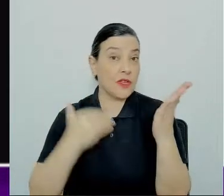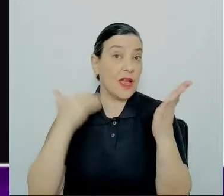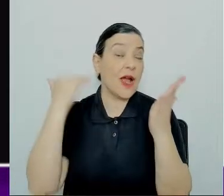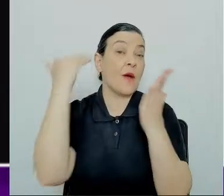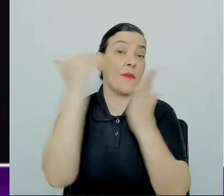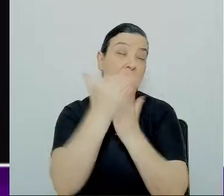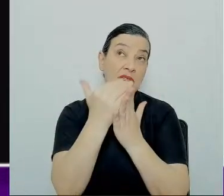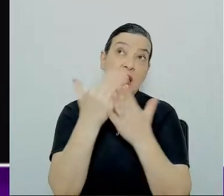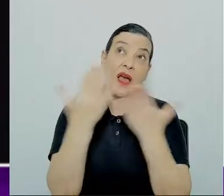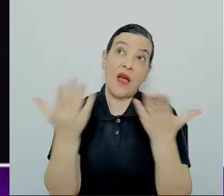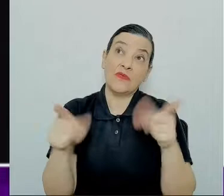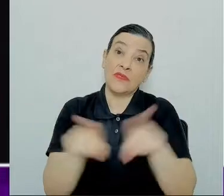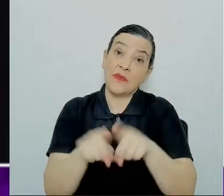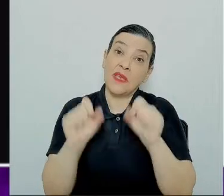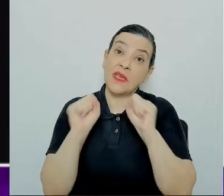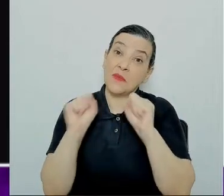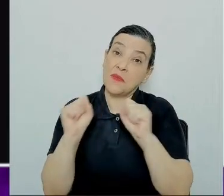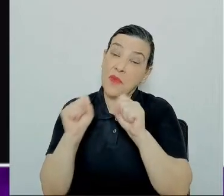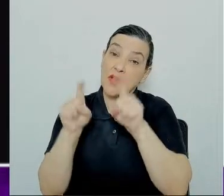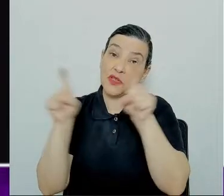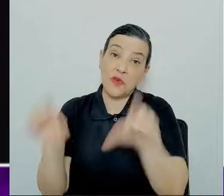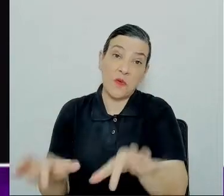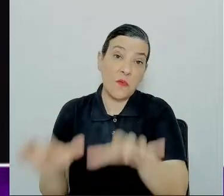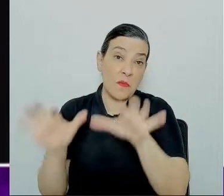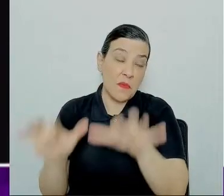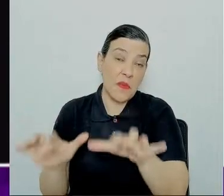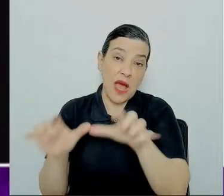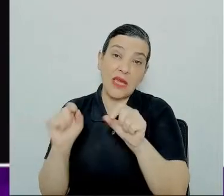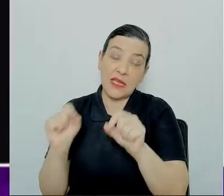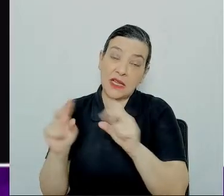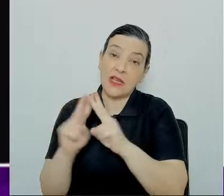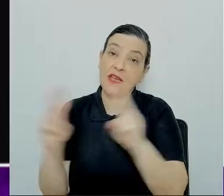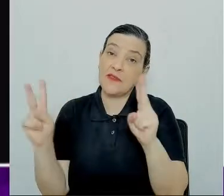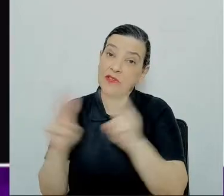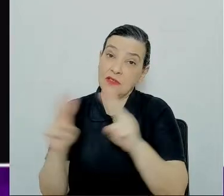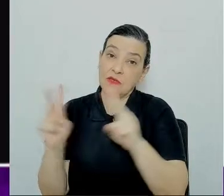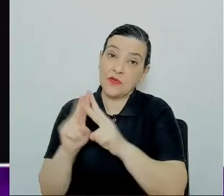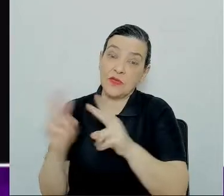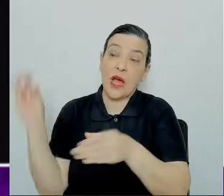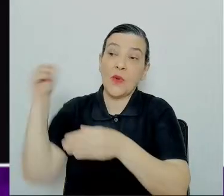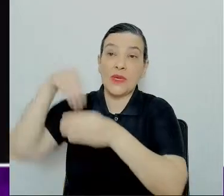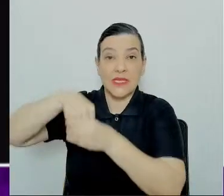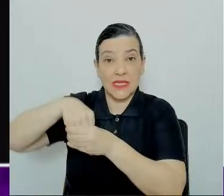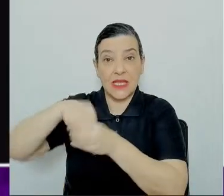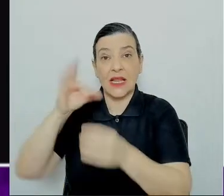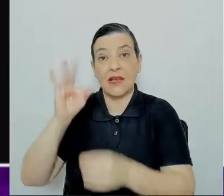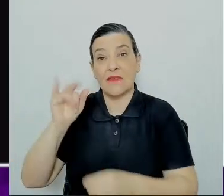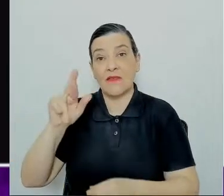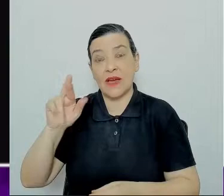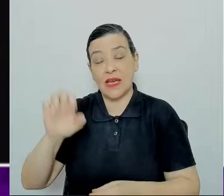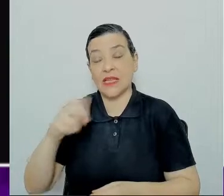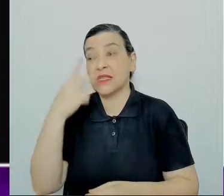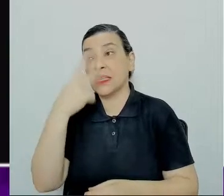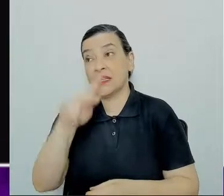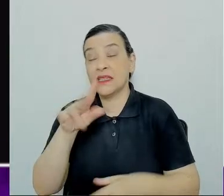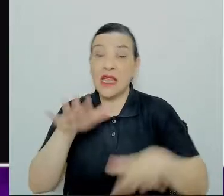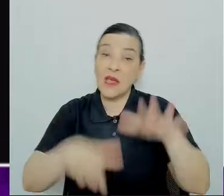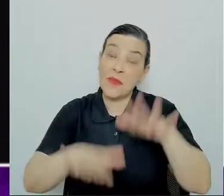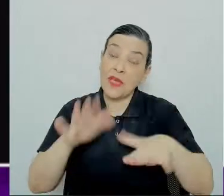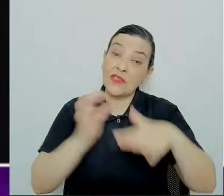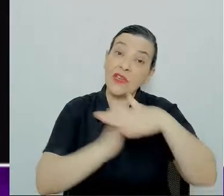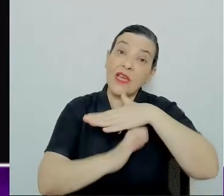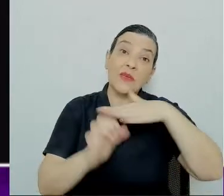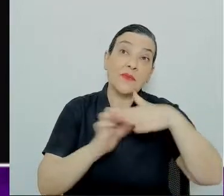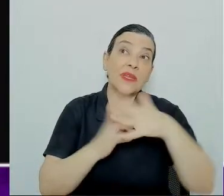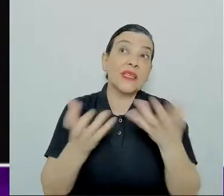você pode até mesmo subir uma máquina virtual e instalar um firewall nela. Isso vai depender dos seus skills e de como a sua empresa vai querer garantir a